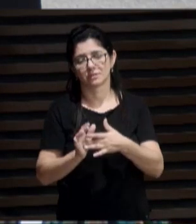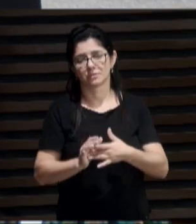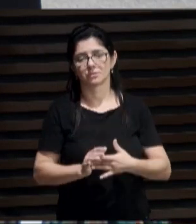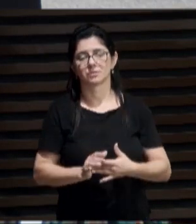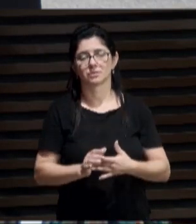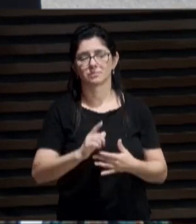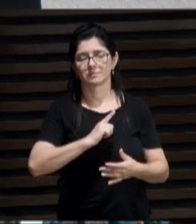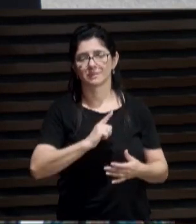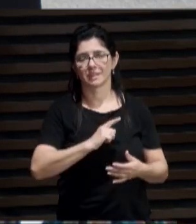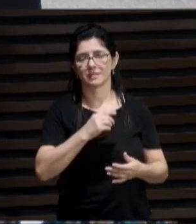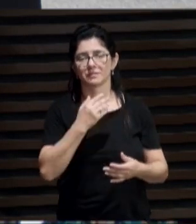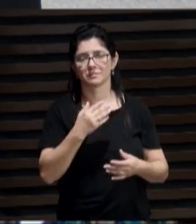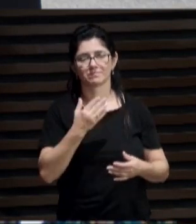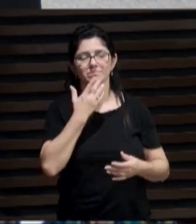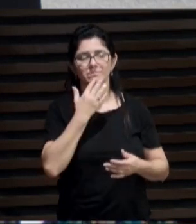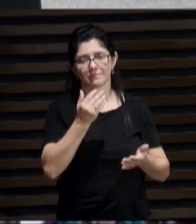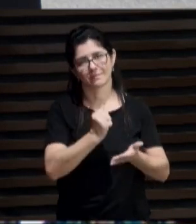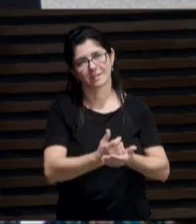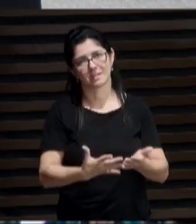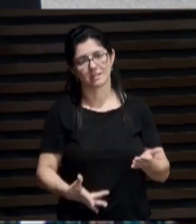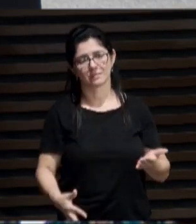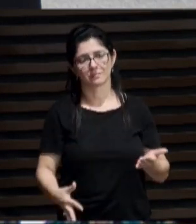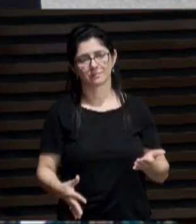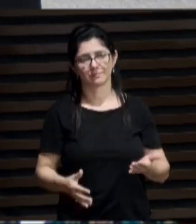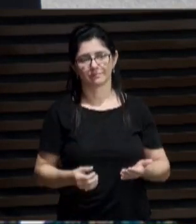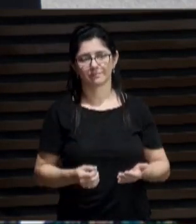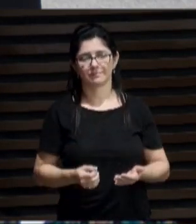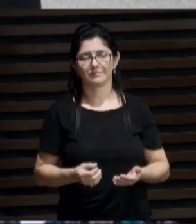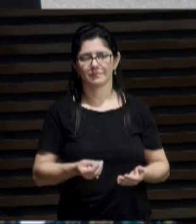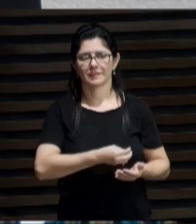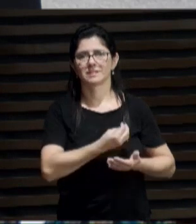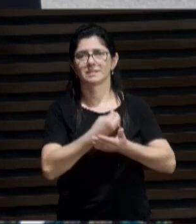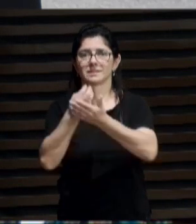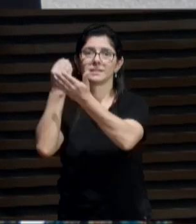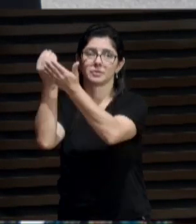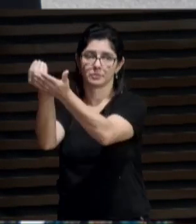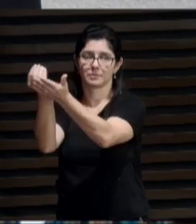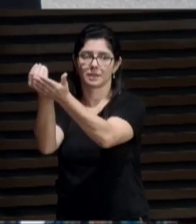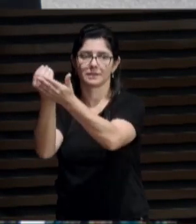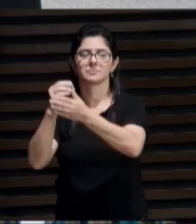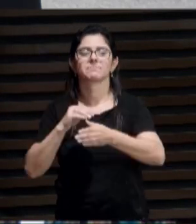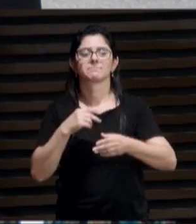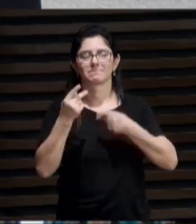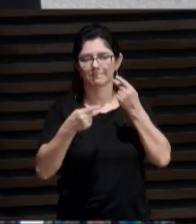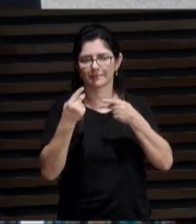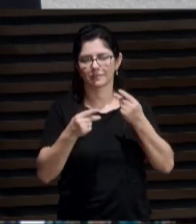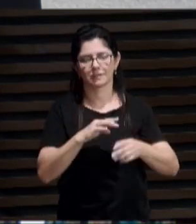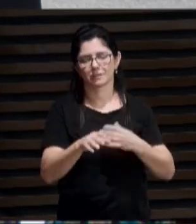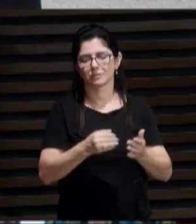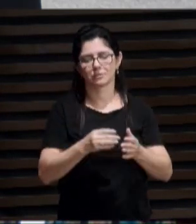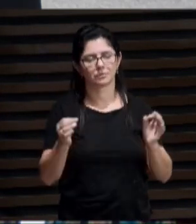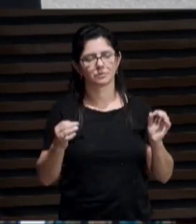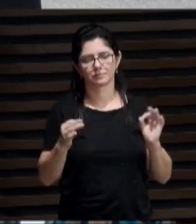sangue, ao ele se entregar ao Pai, quando ele diz, tudo está consumado, ele entrega o